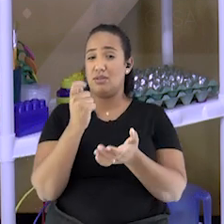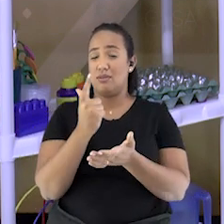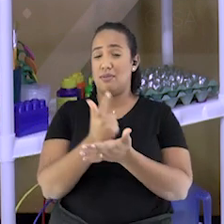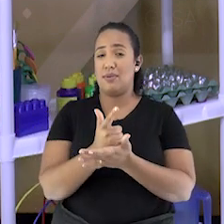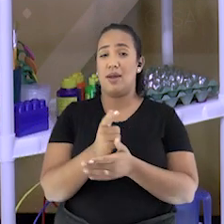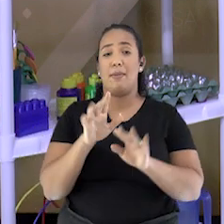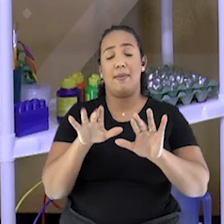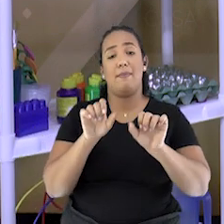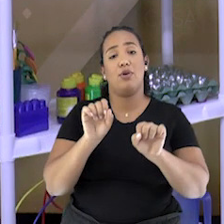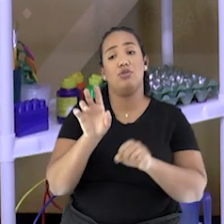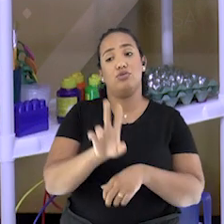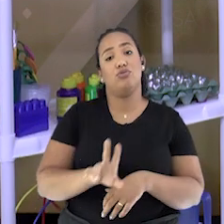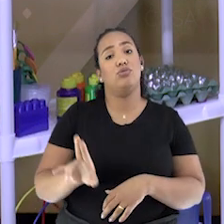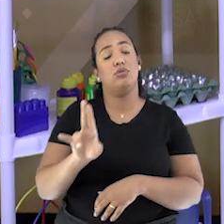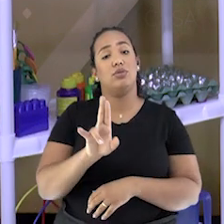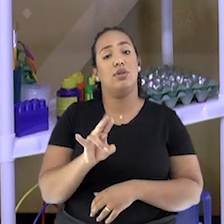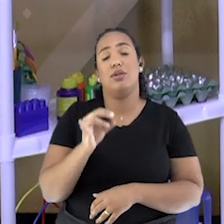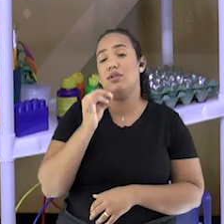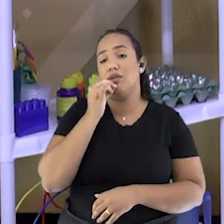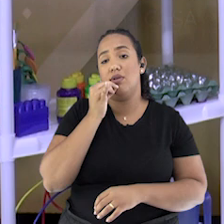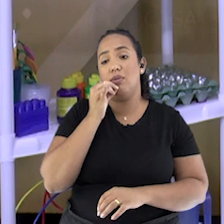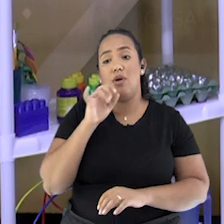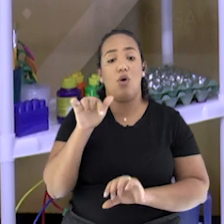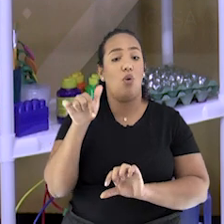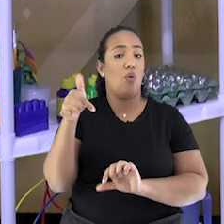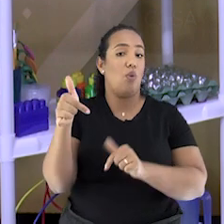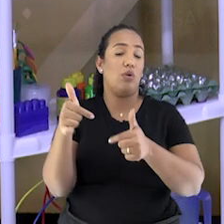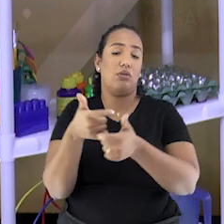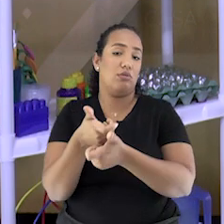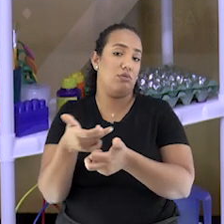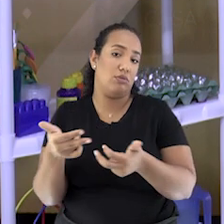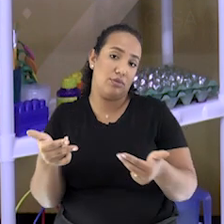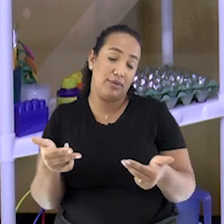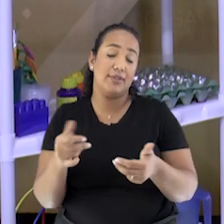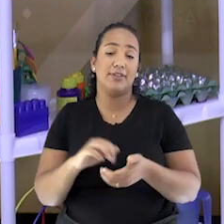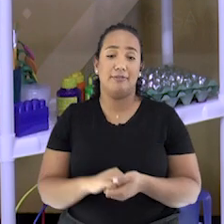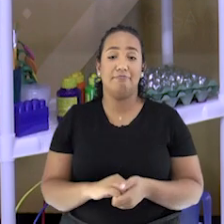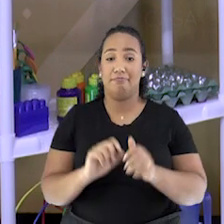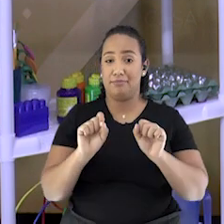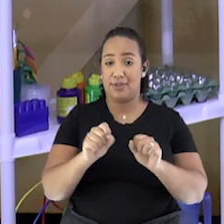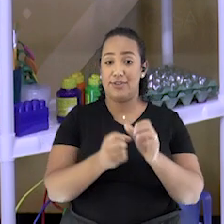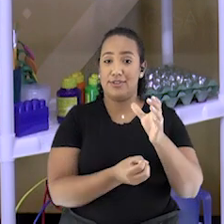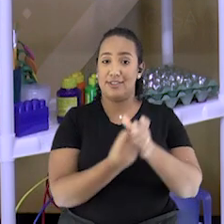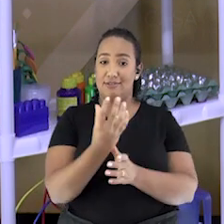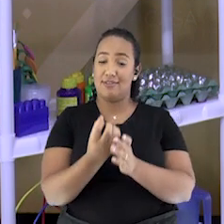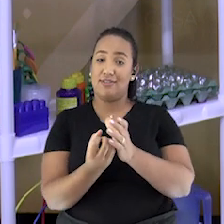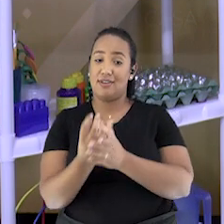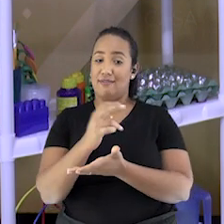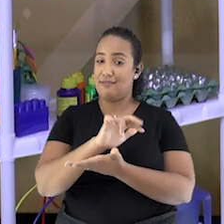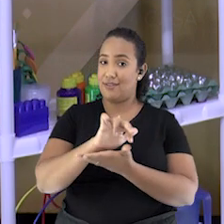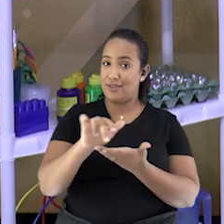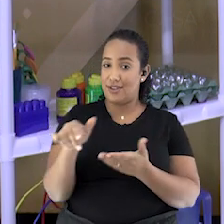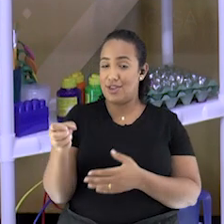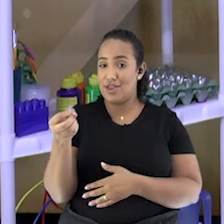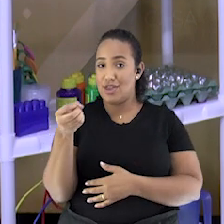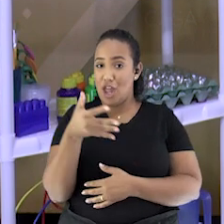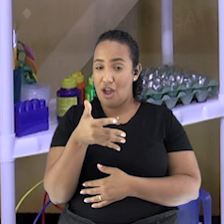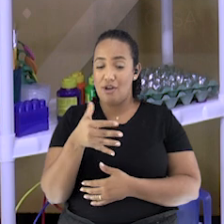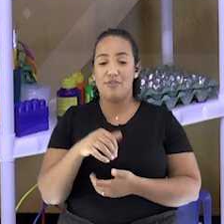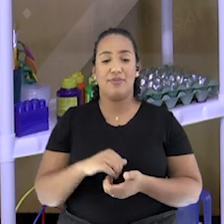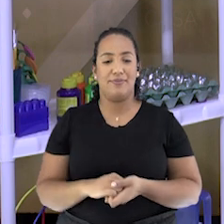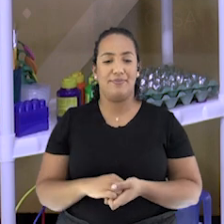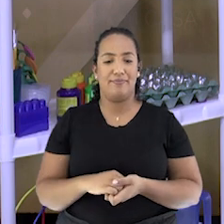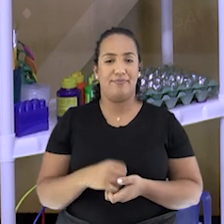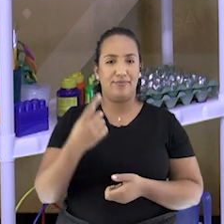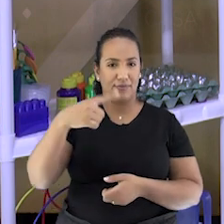outra finalidade. Assim conseguimos reciclar, produzindo muitas coisas que podem ajudar no nosso meio ambiente. Sabiam